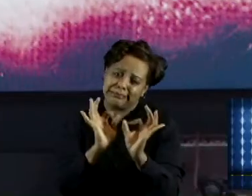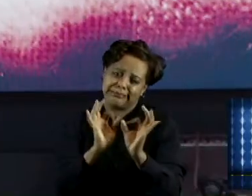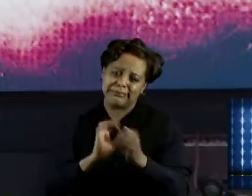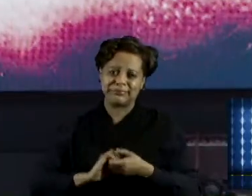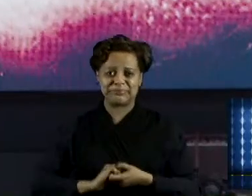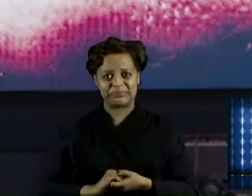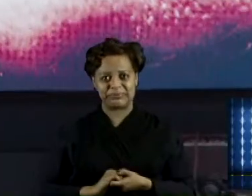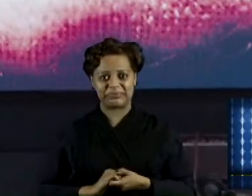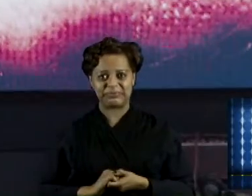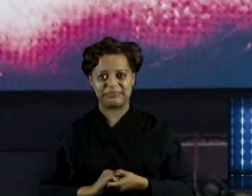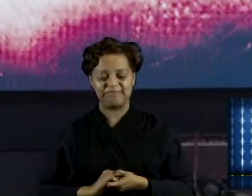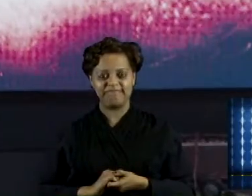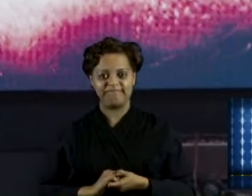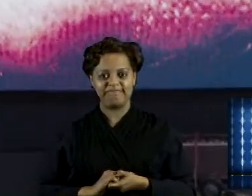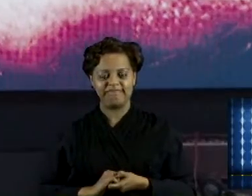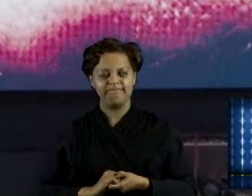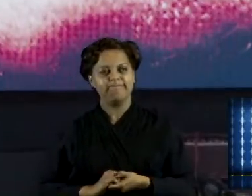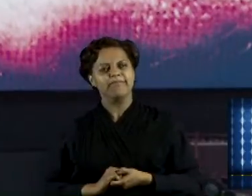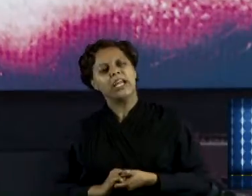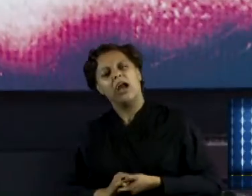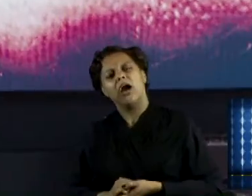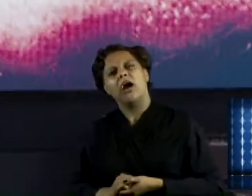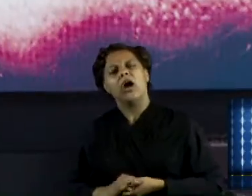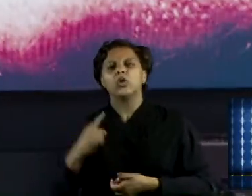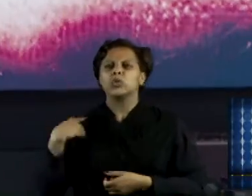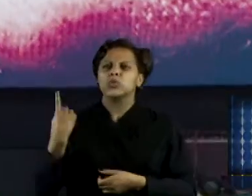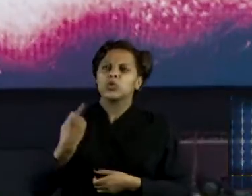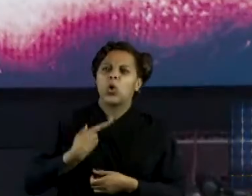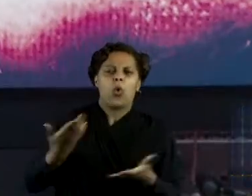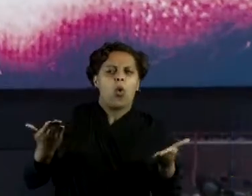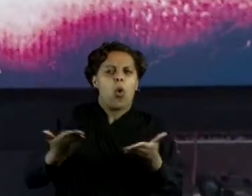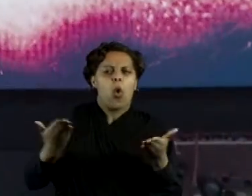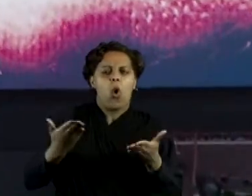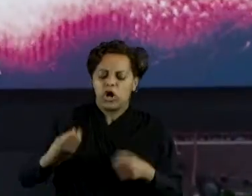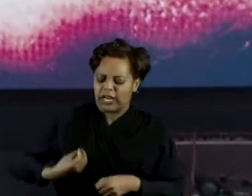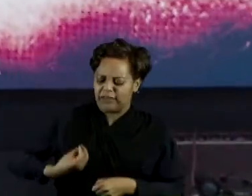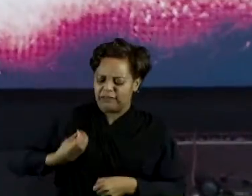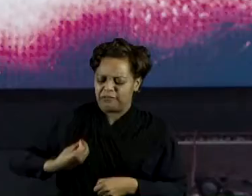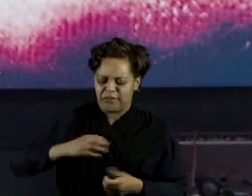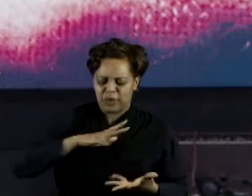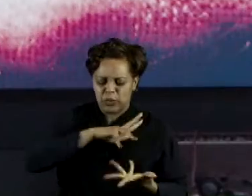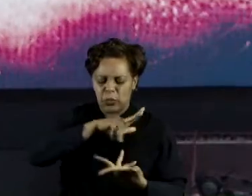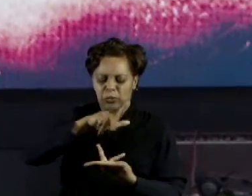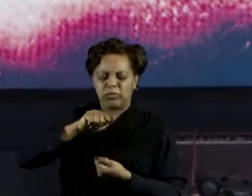Olha, gente, nós vivemos num mundo de constante transformação.